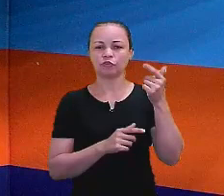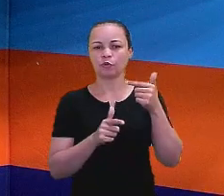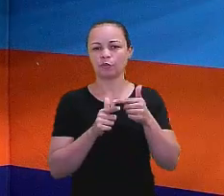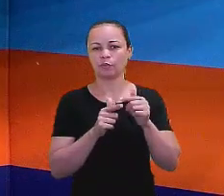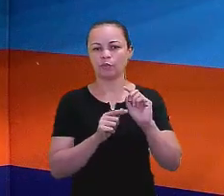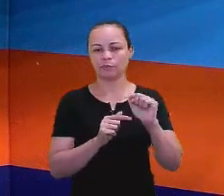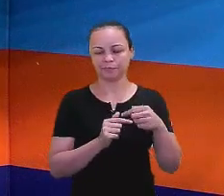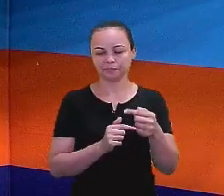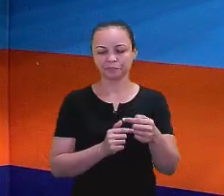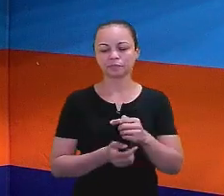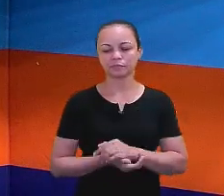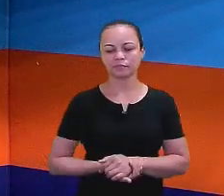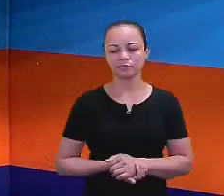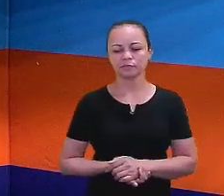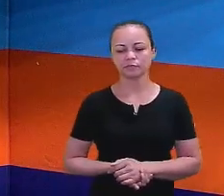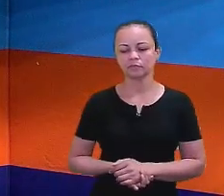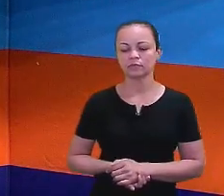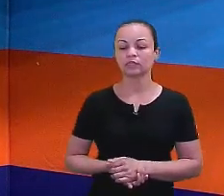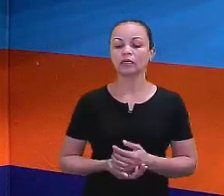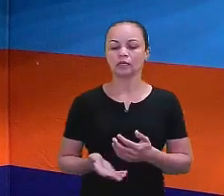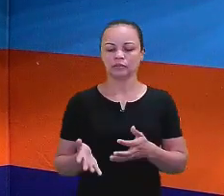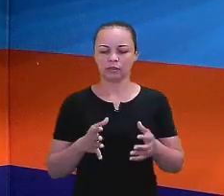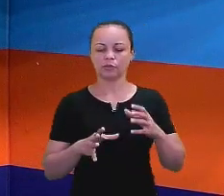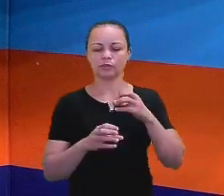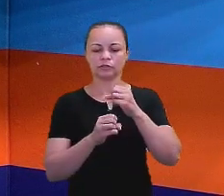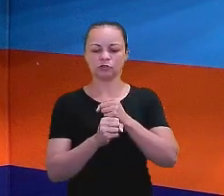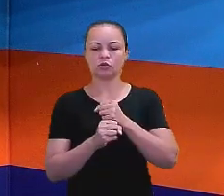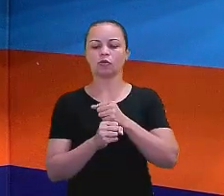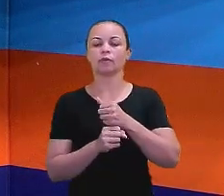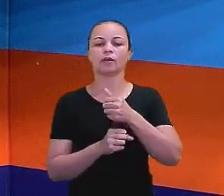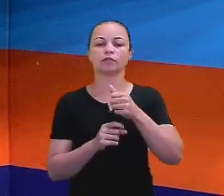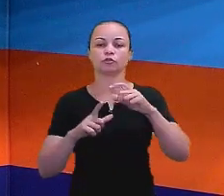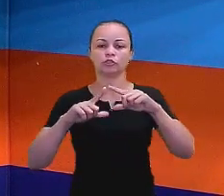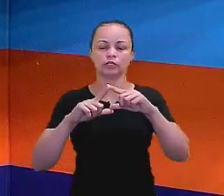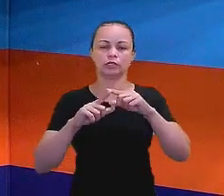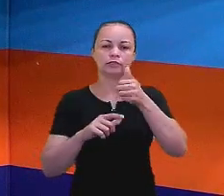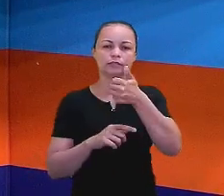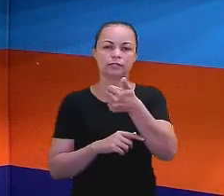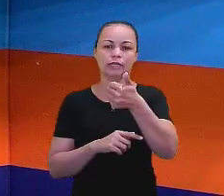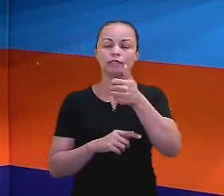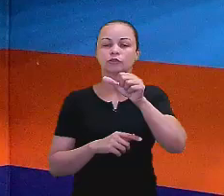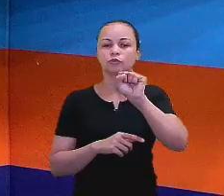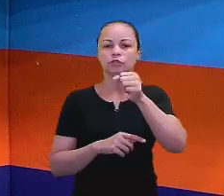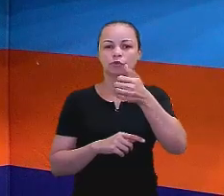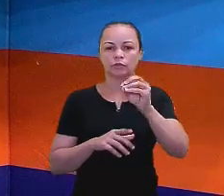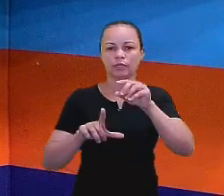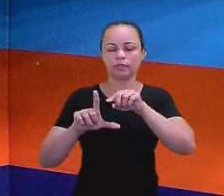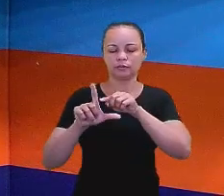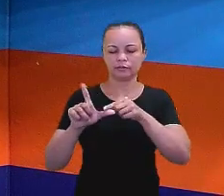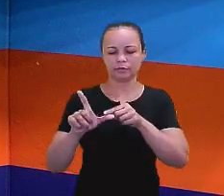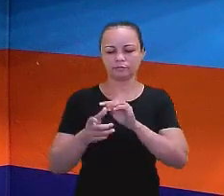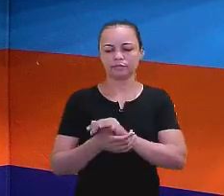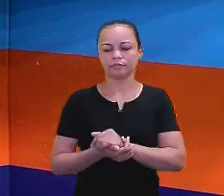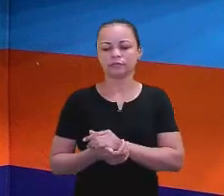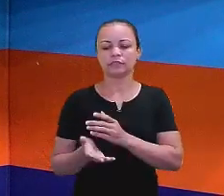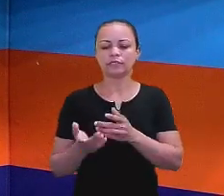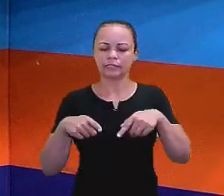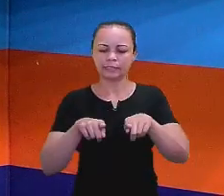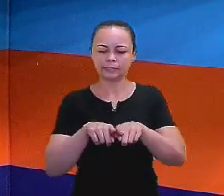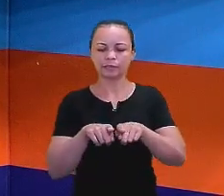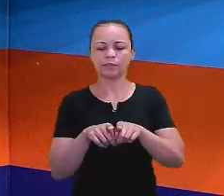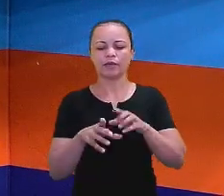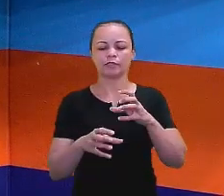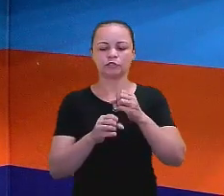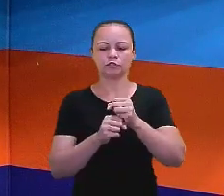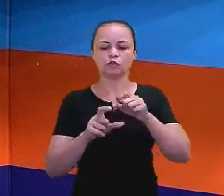A soma dos ângulos internos de um triângulo é sempre 180. A soma dos ângulos externos de um triângulo é